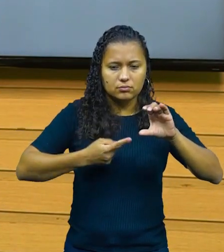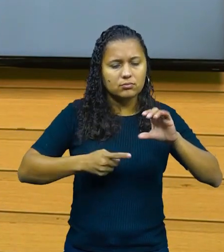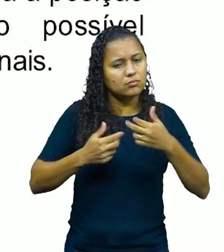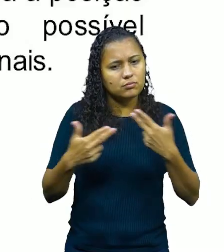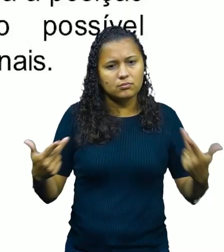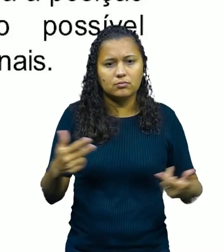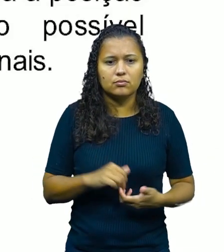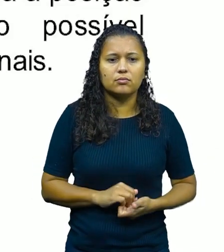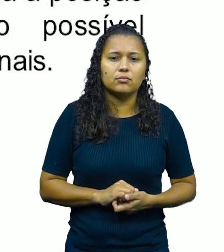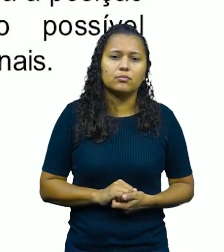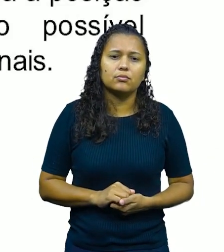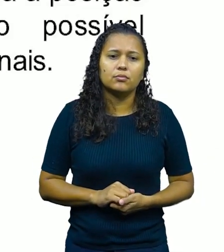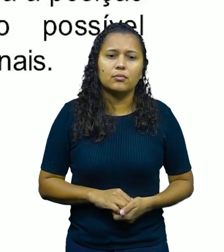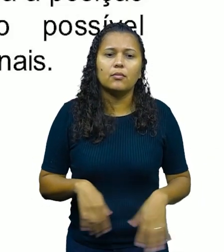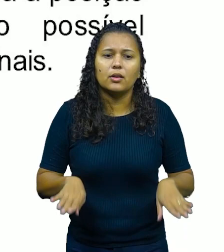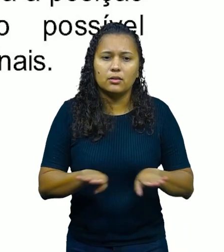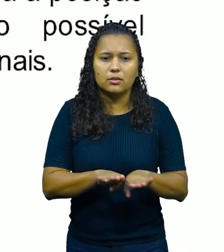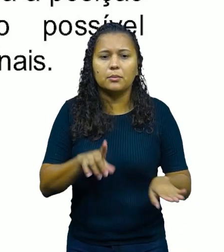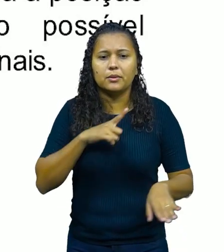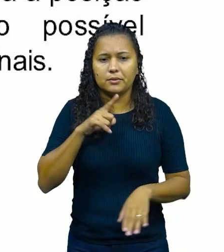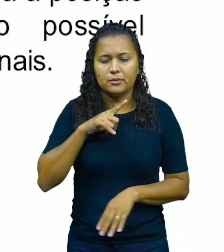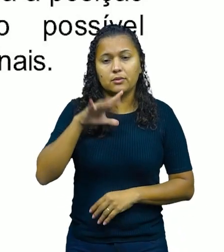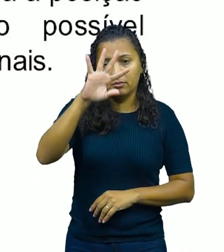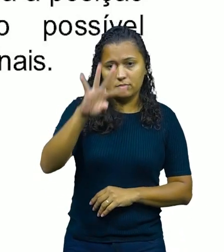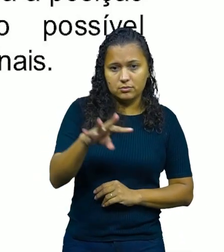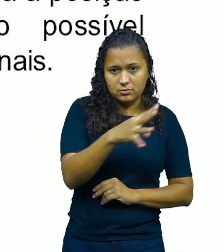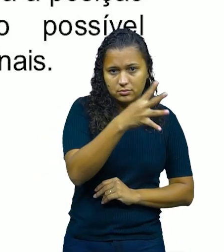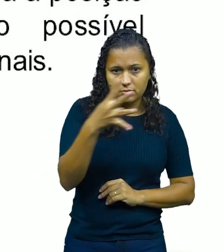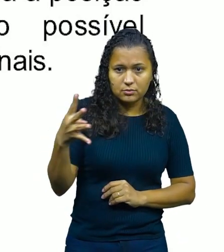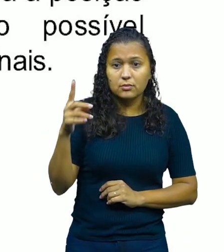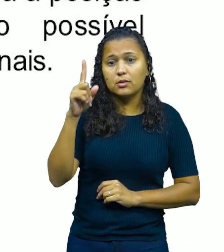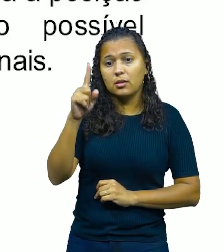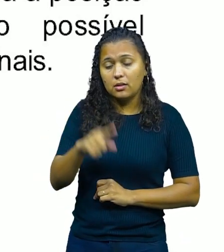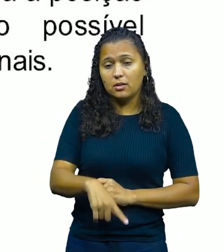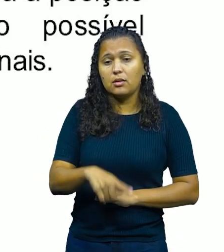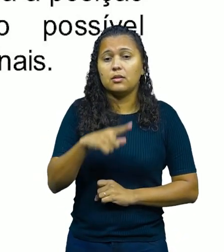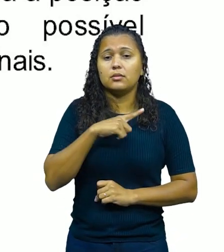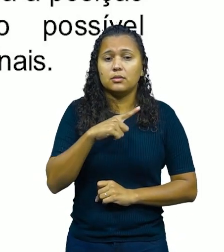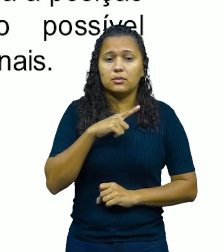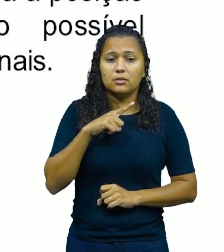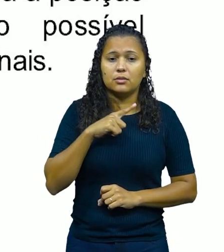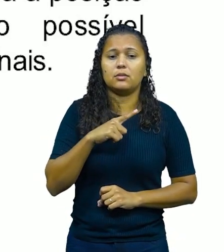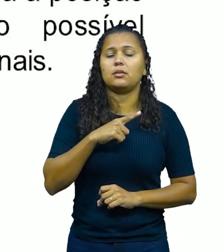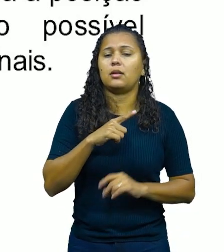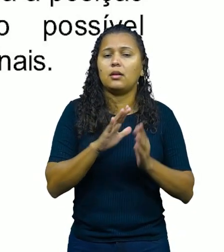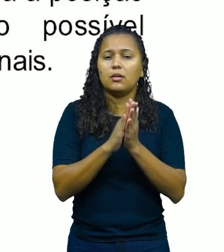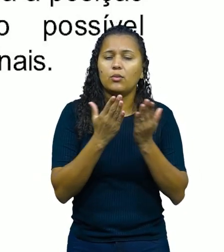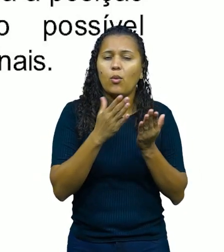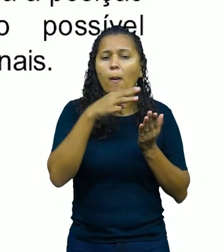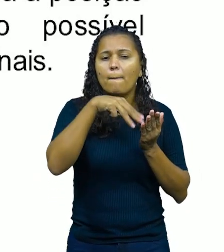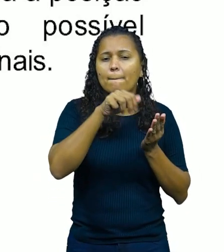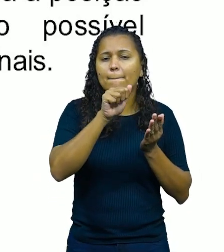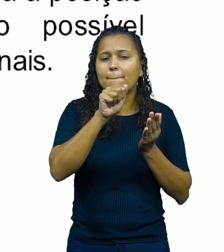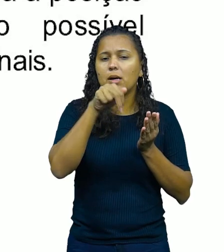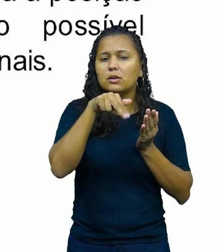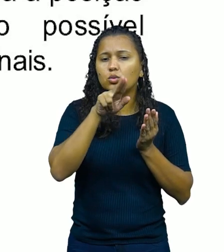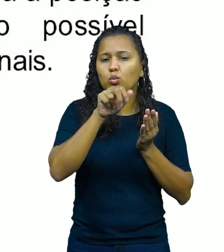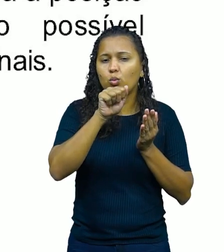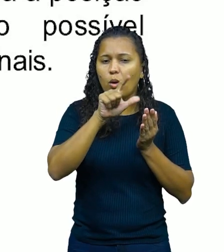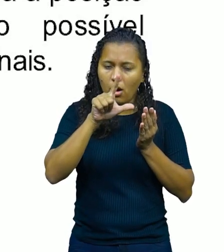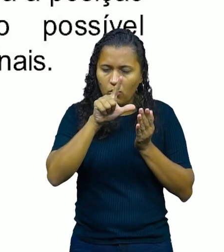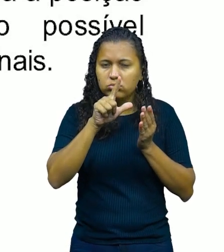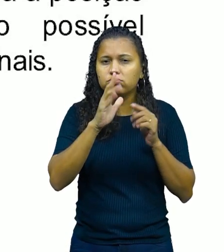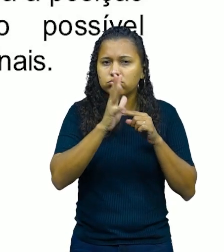né? E aí a gente tem uma tabelinha aqui, essa tabelinha inclusive ela foi tirada dentro de um manual de uma